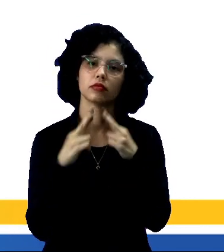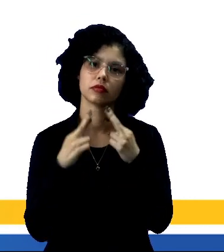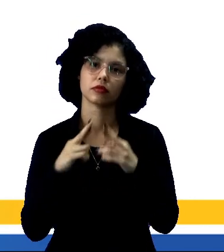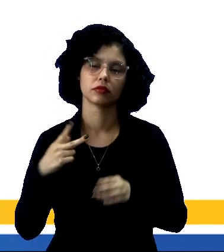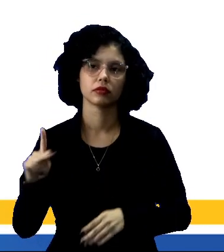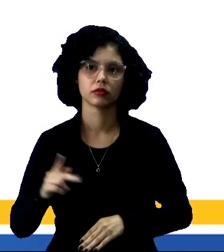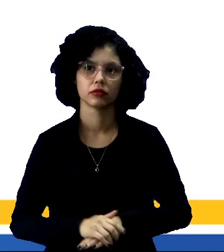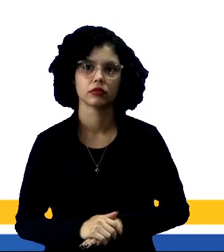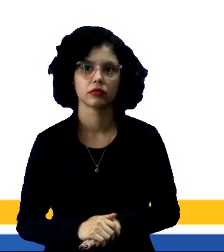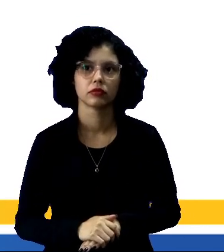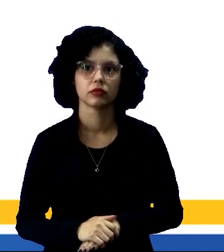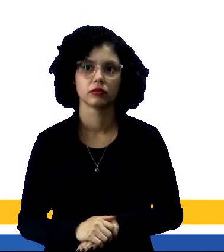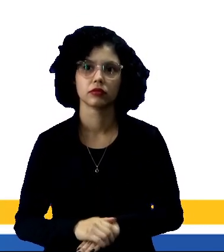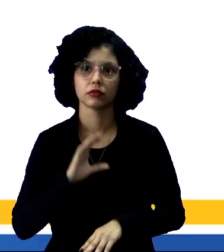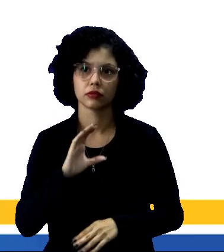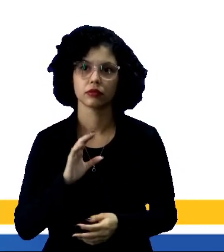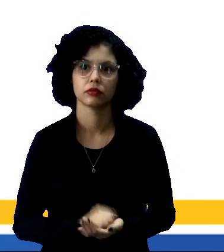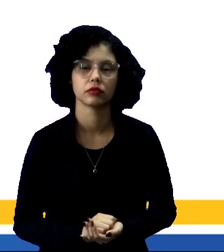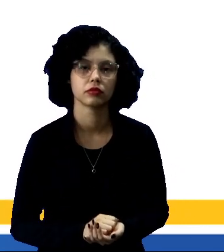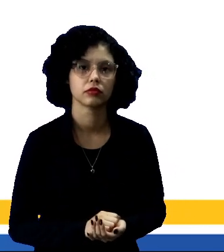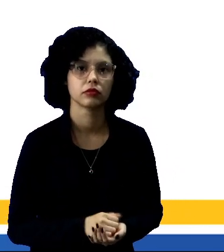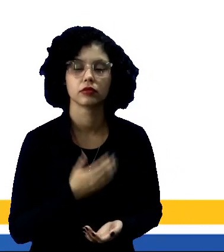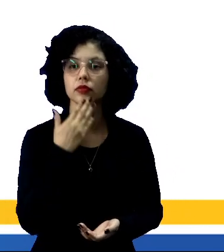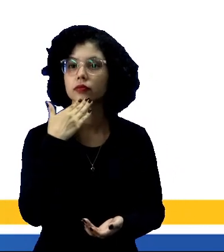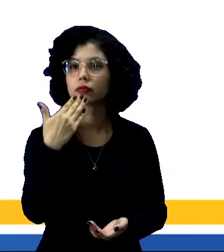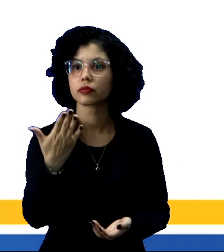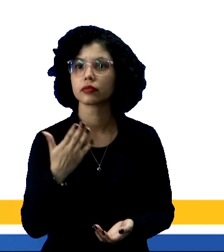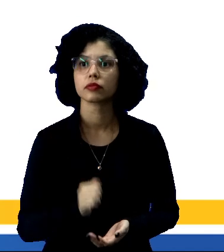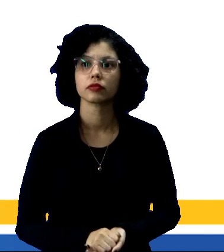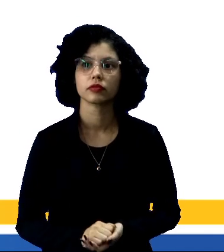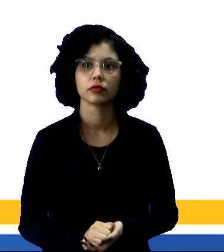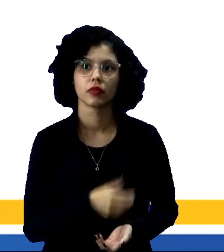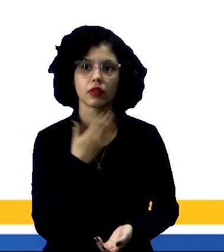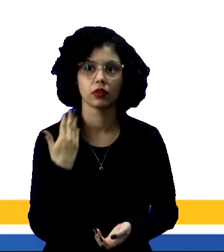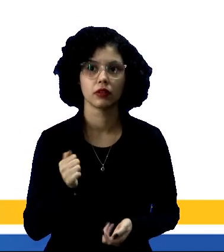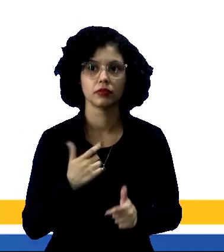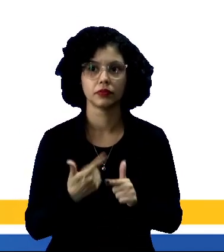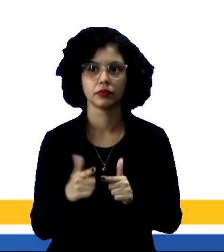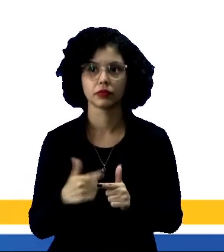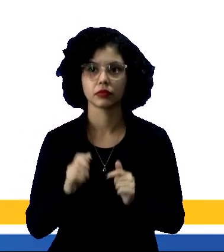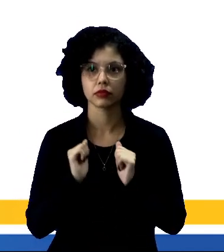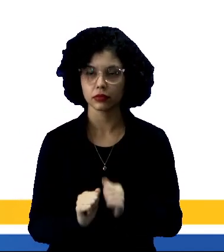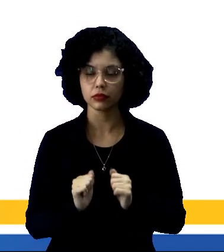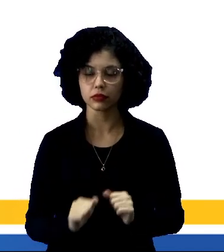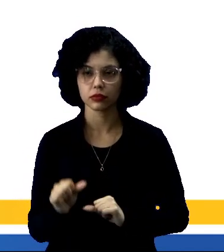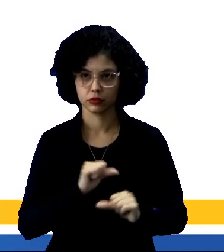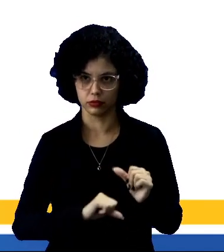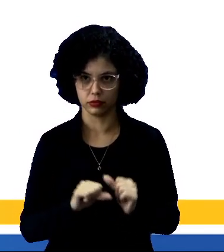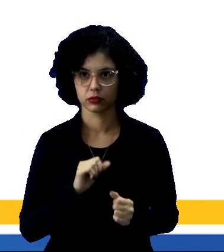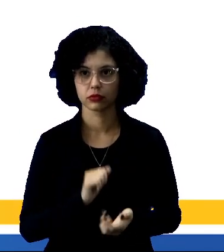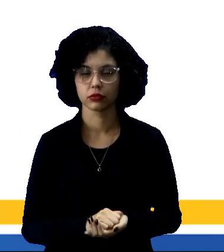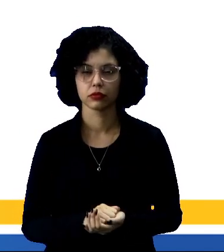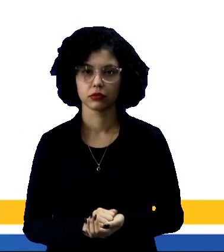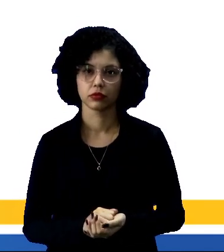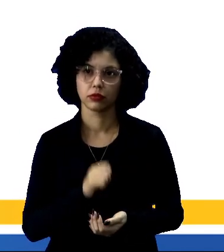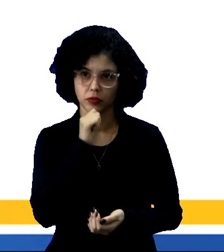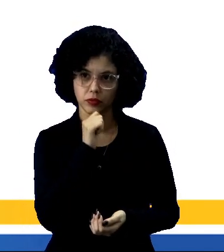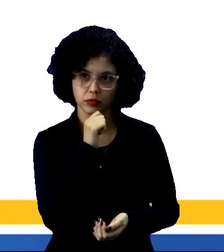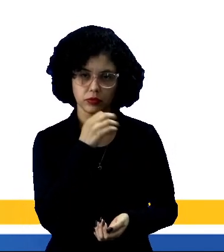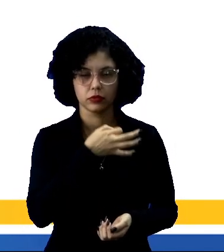reclamação dela. A letra C é a solicitação da solução do problema. Então, não corresponde